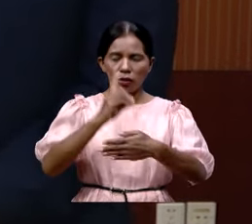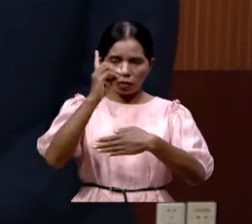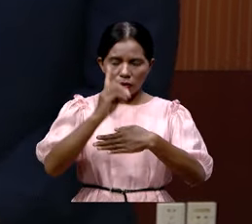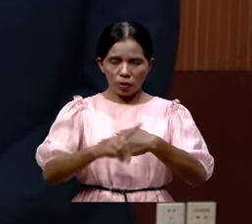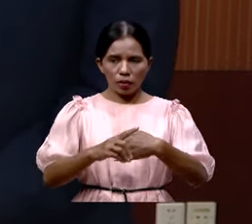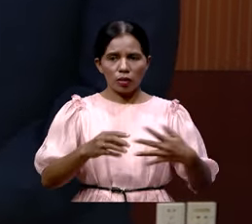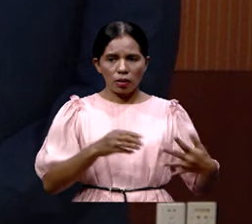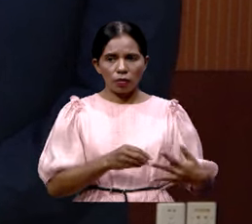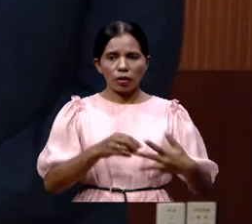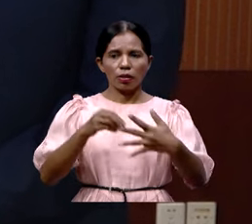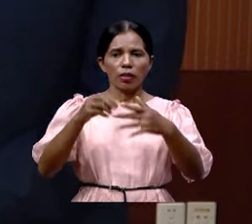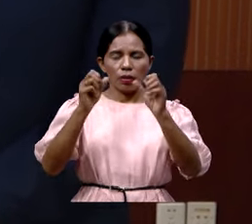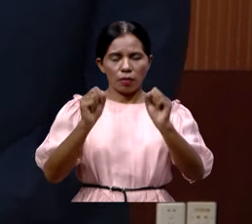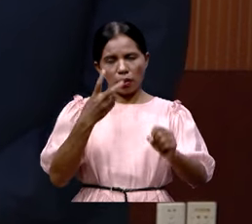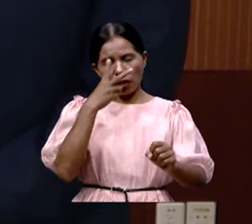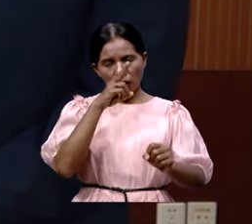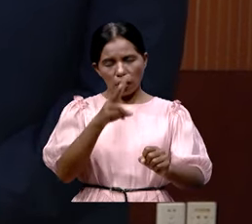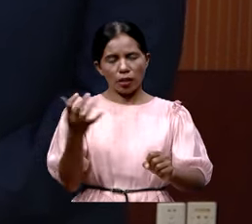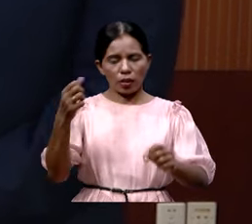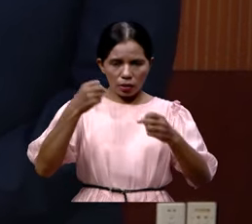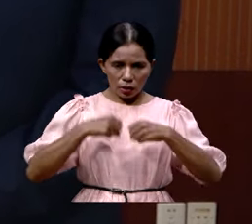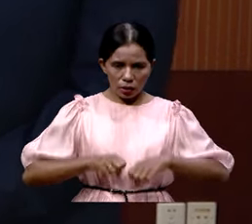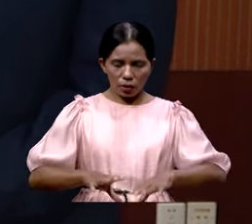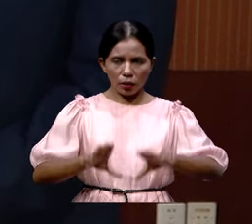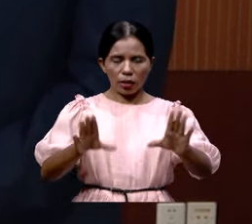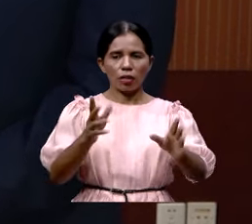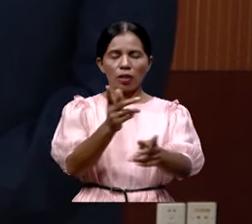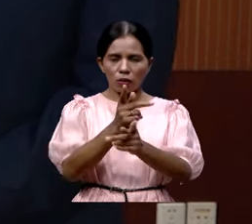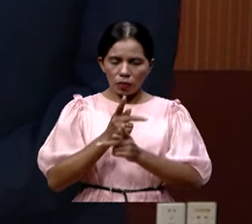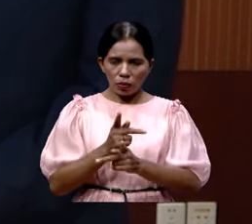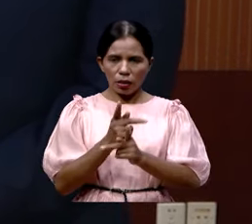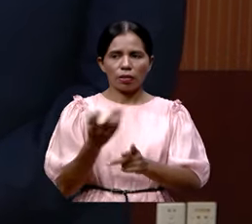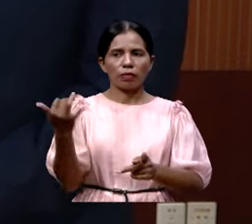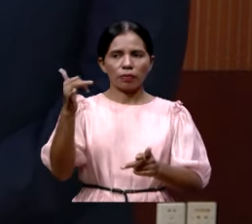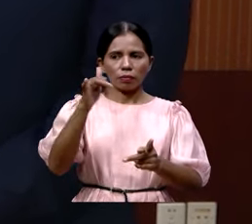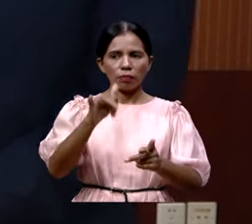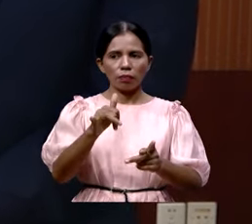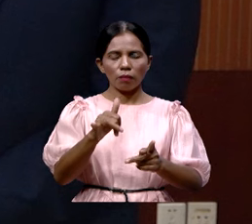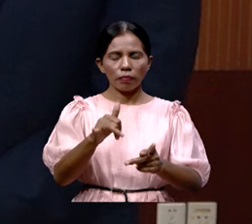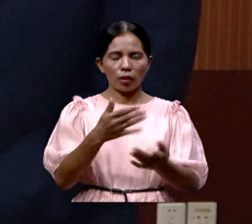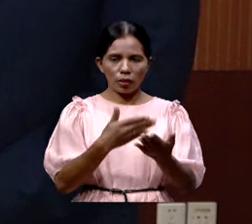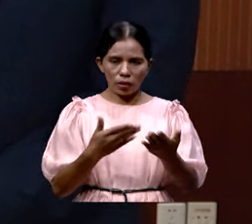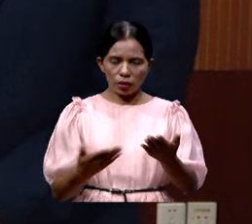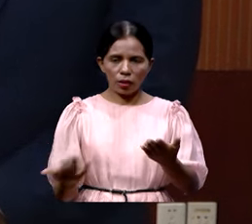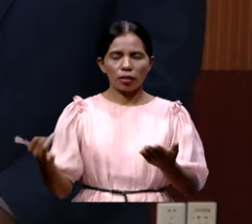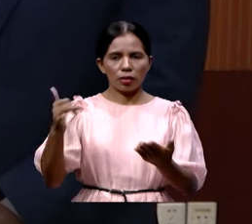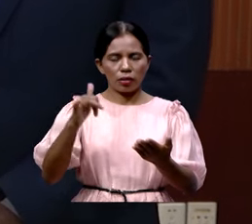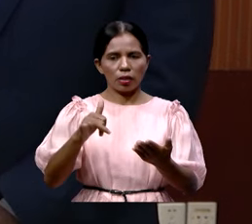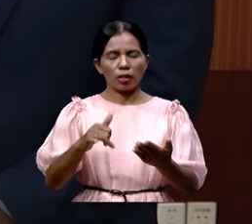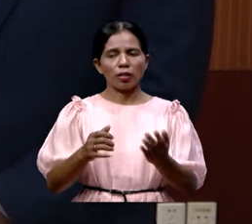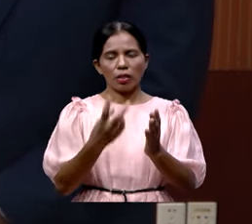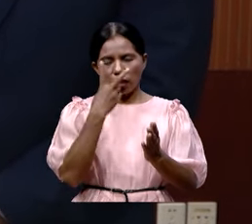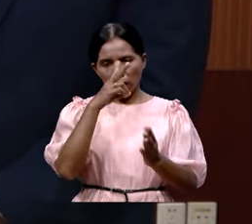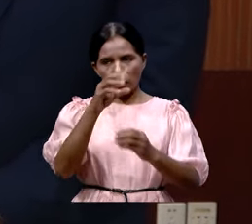e liu liu para a tubela areva siranitasi, a tubela cuida sirania a estabilidade, a tubela